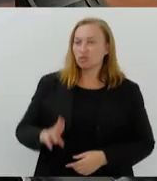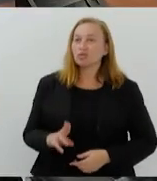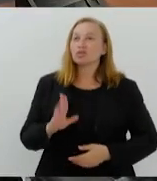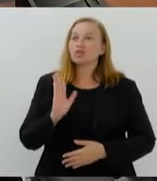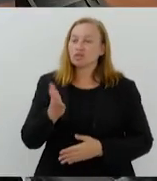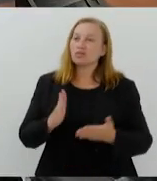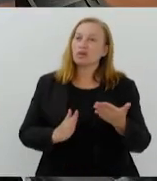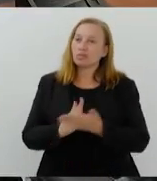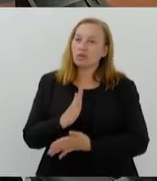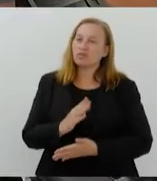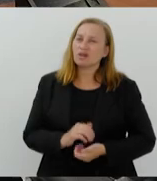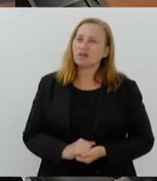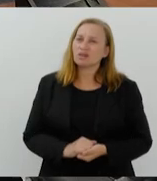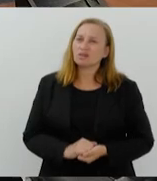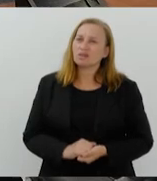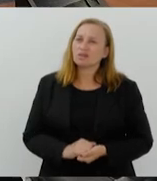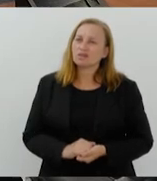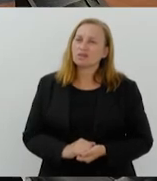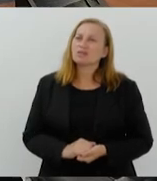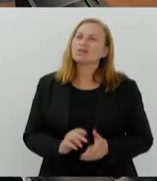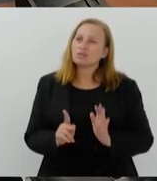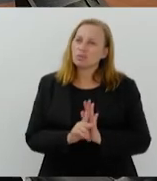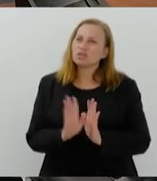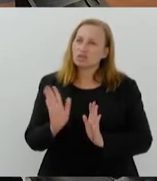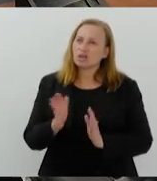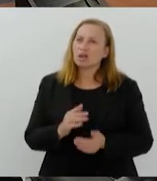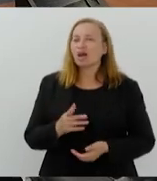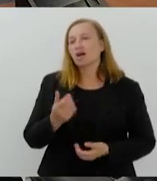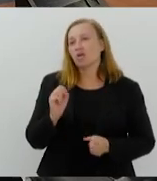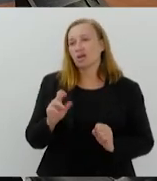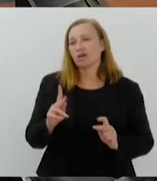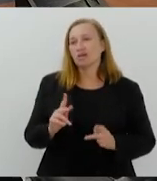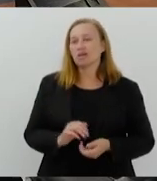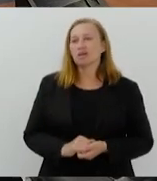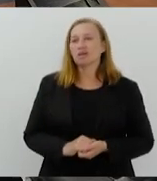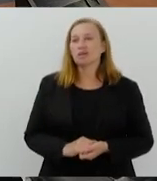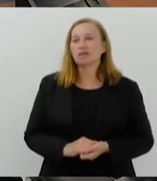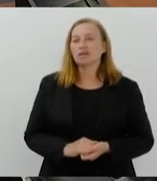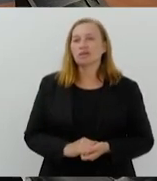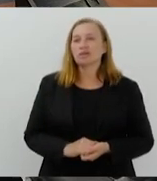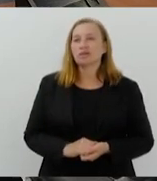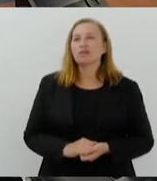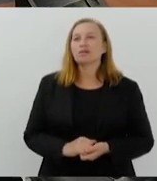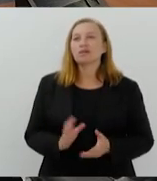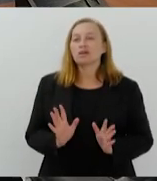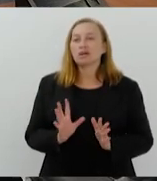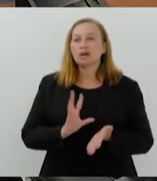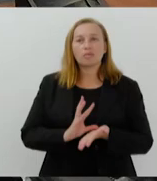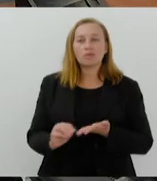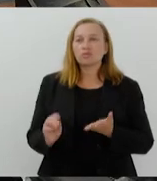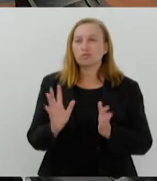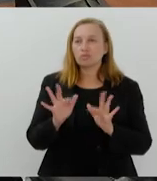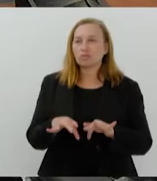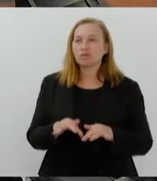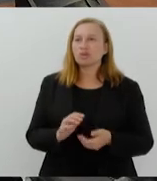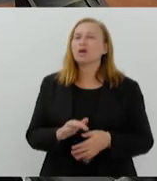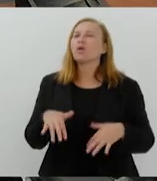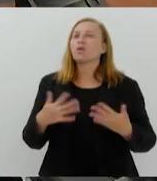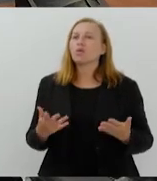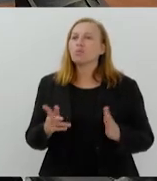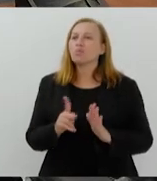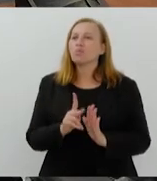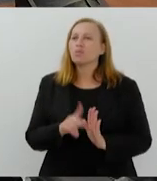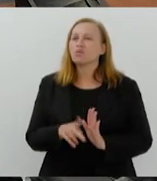Já foi aprovado. Seria... No projeto? Já. Tá. Não, ok. Do professor Josimar. Já acabou a pauta, na verdade. Seria qual do professor